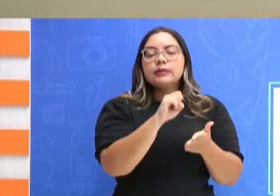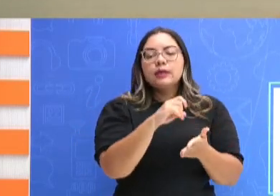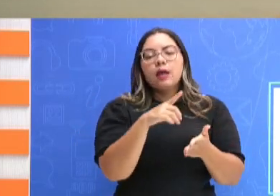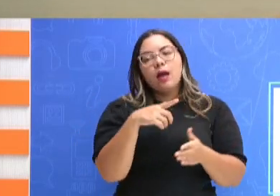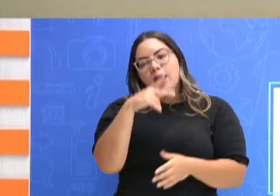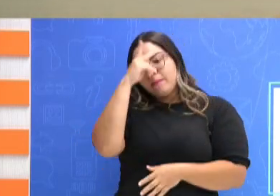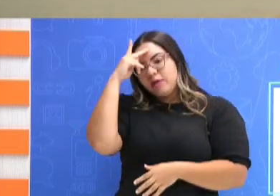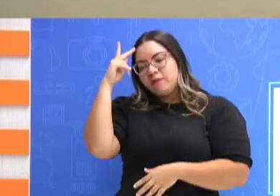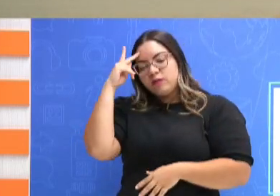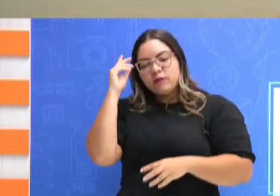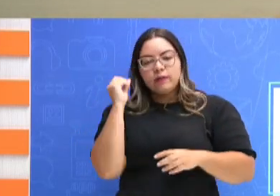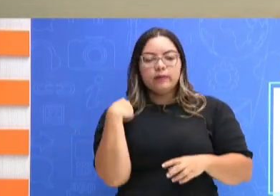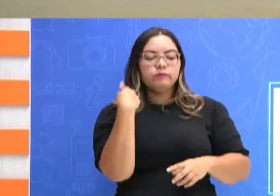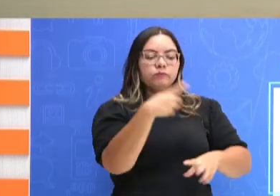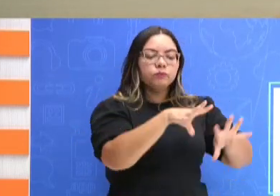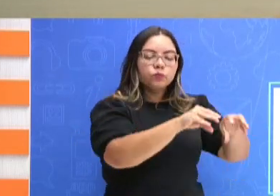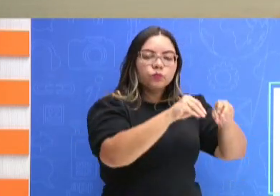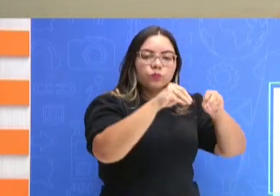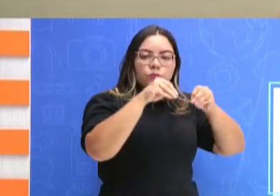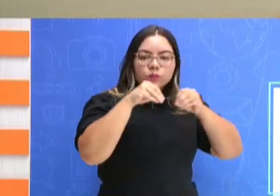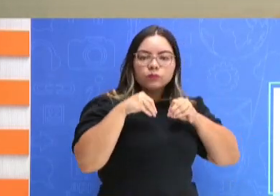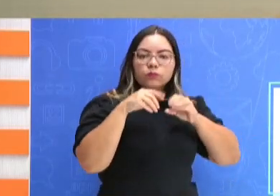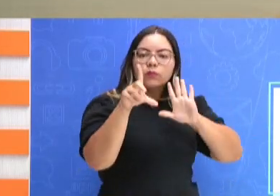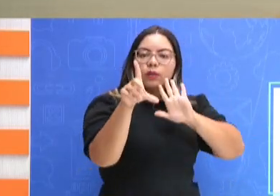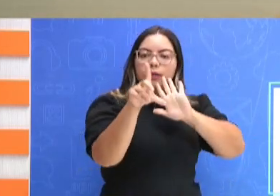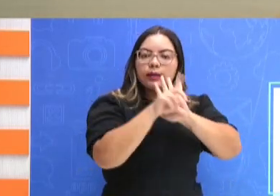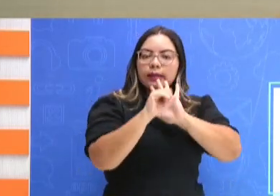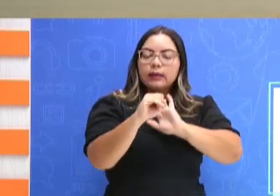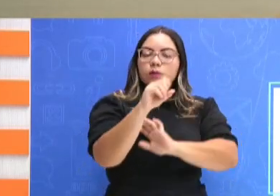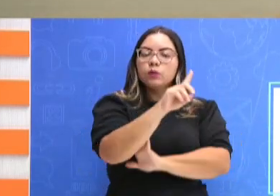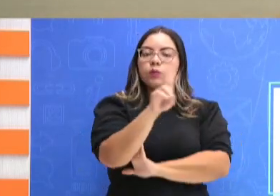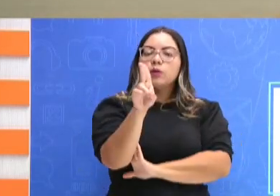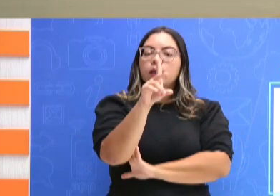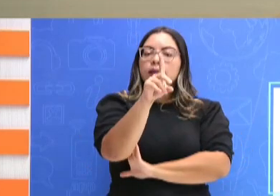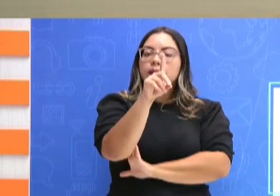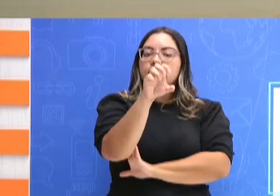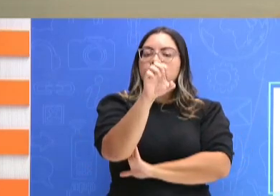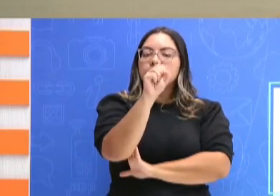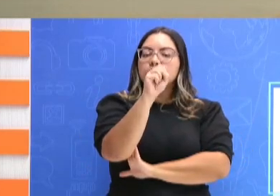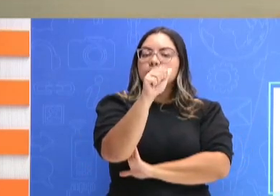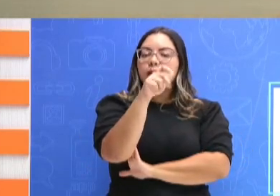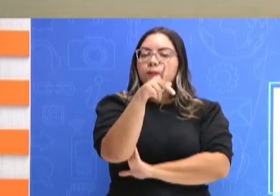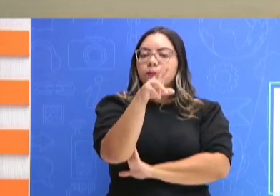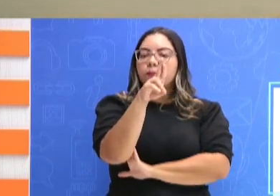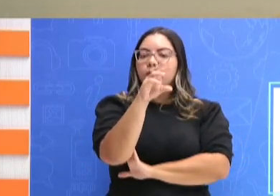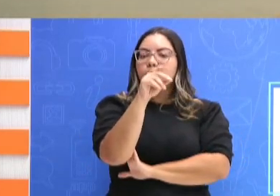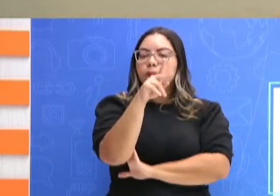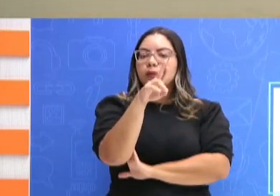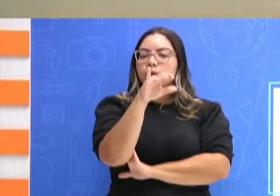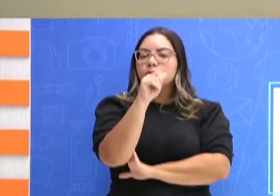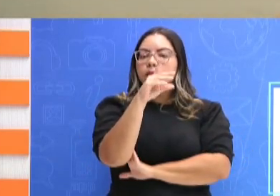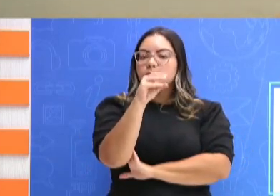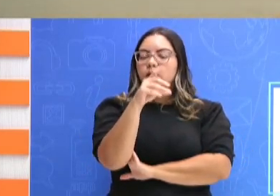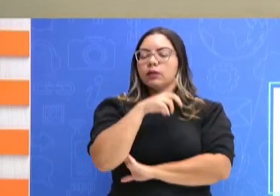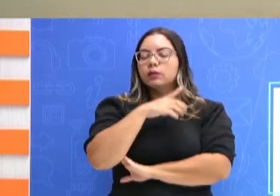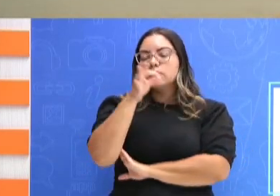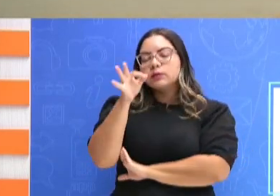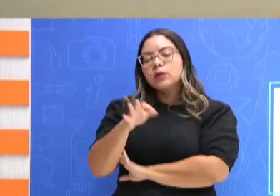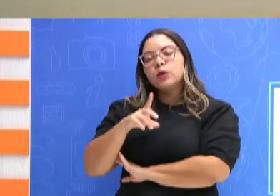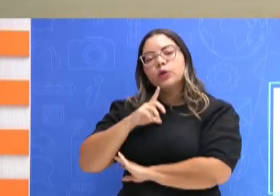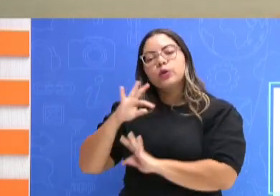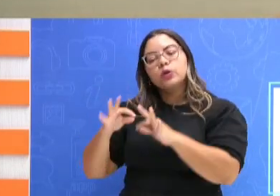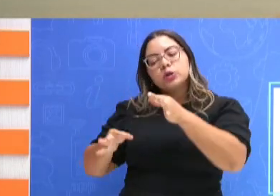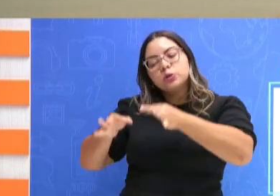a prefeitura vai requerer através de uma lei chamada de desapropriação. E eu tenho certeza que toda a magistratura, que